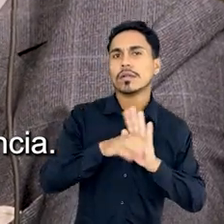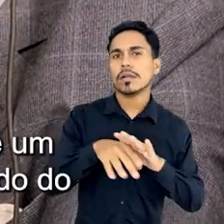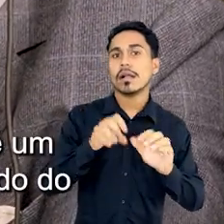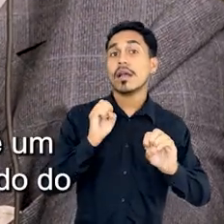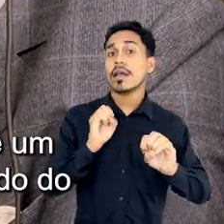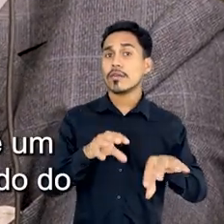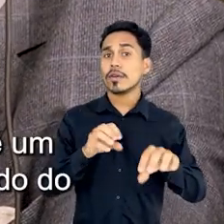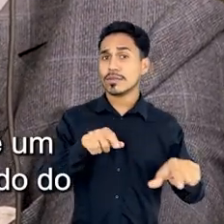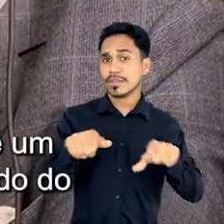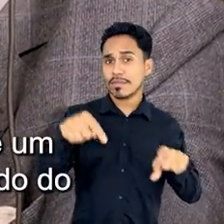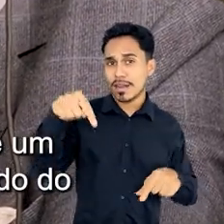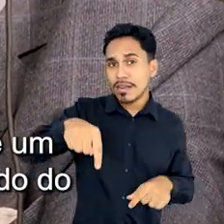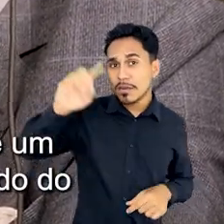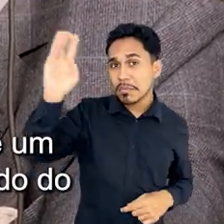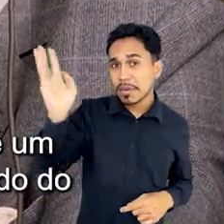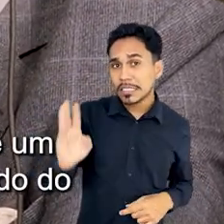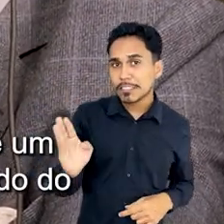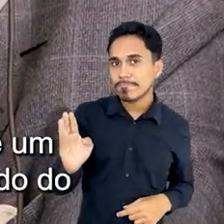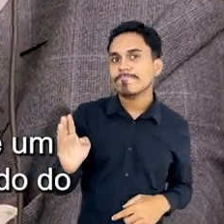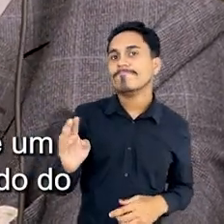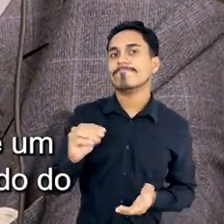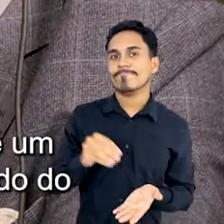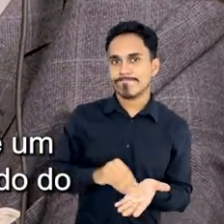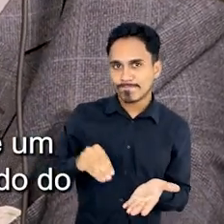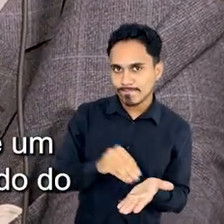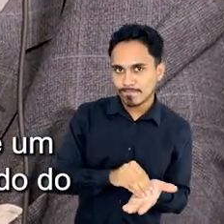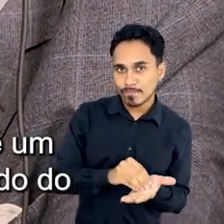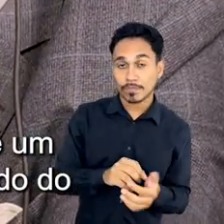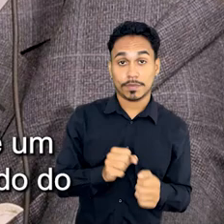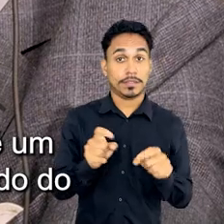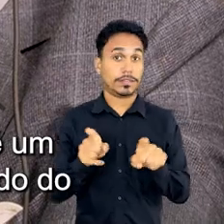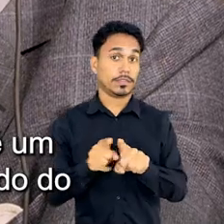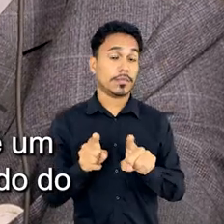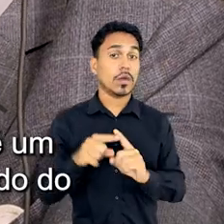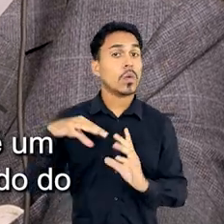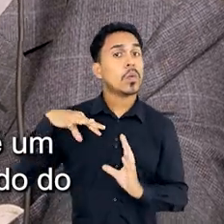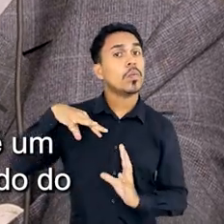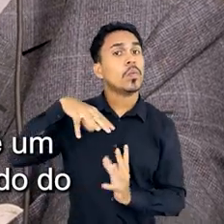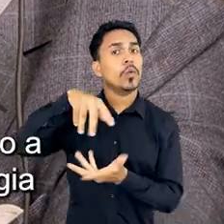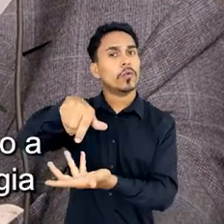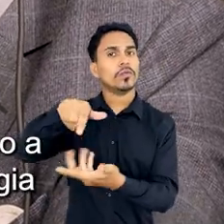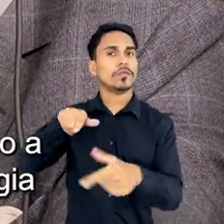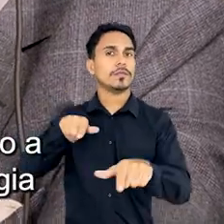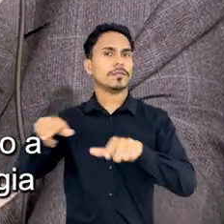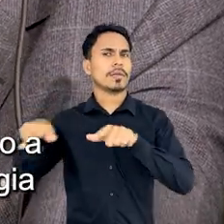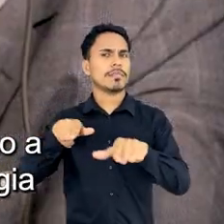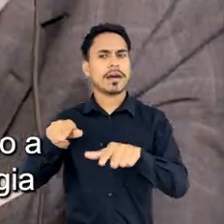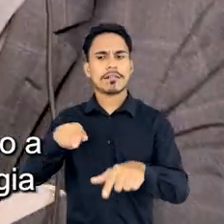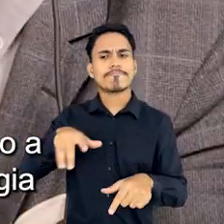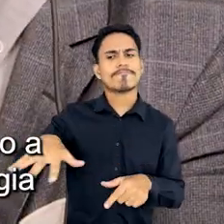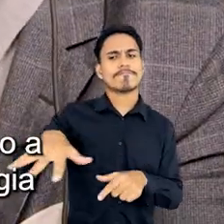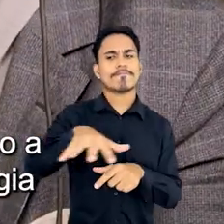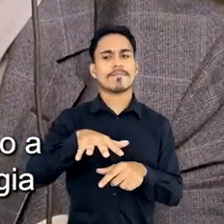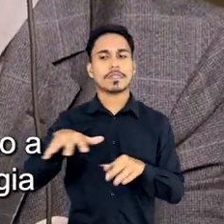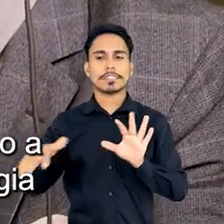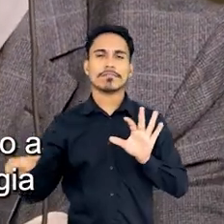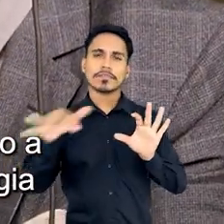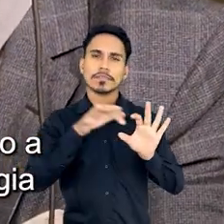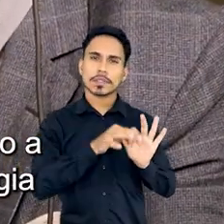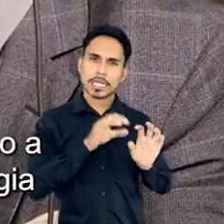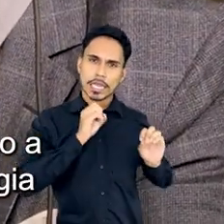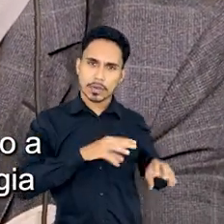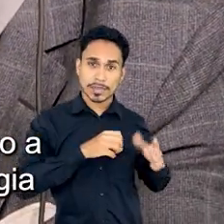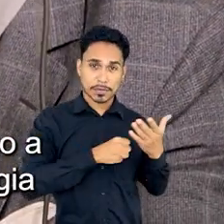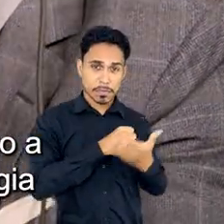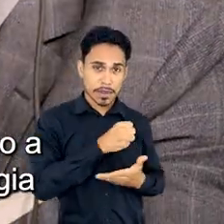pro trabalho que a gente tem no nosso país esse é um ponto segundo Quais são as demandas do mundo do trabalho que vem para Educação Básica como